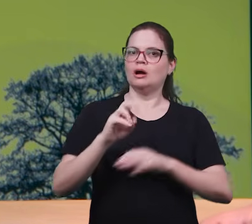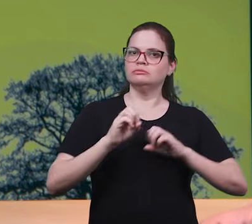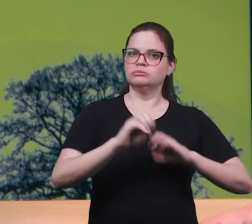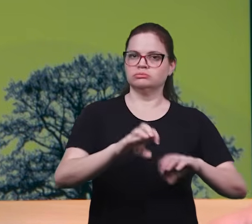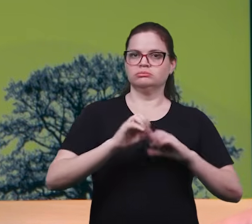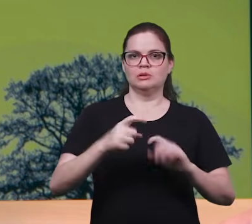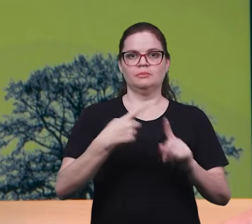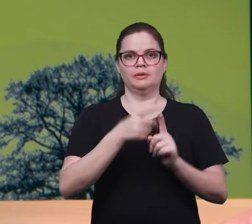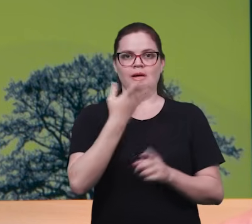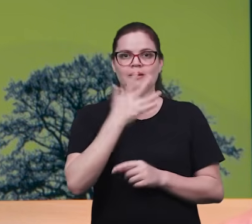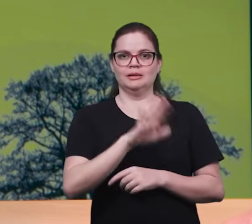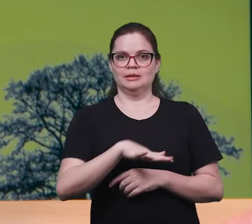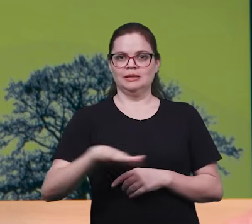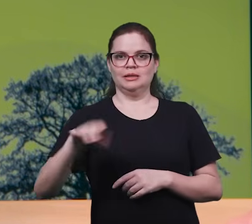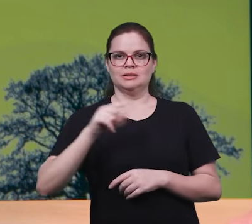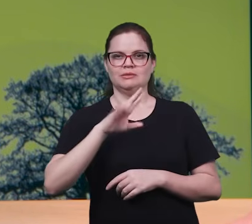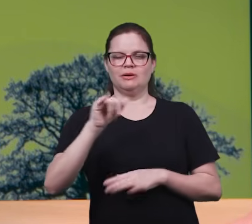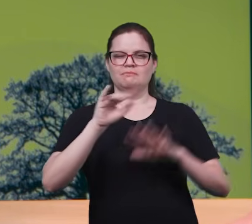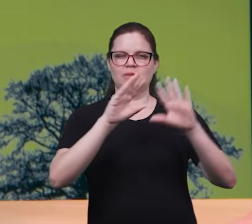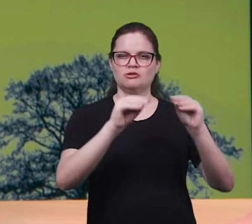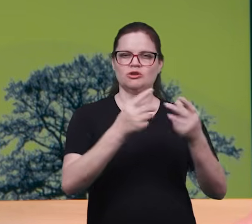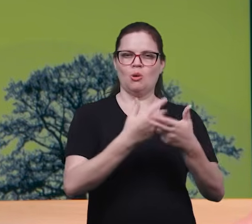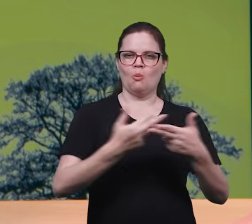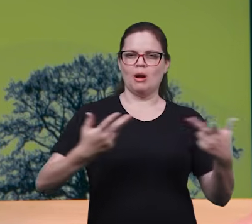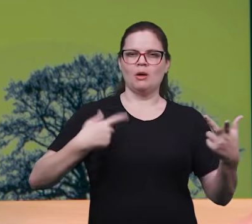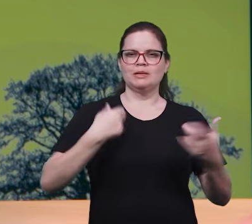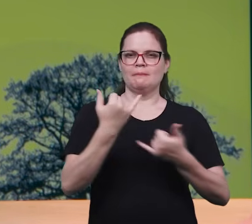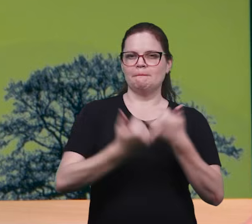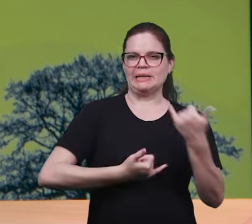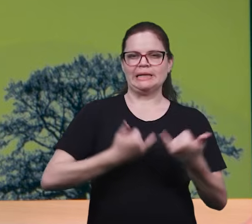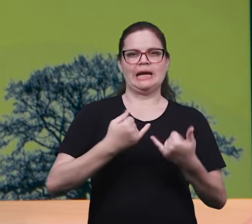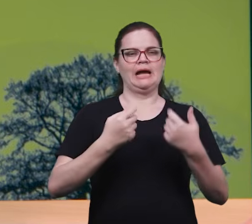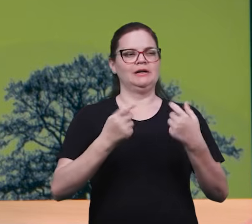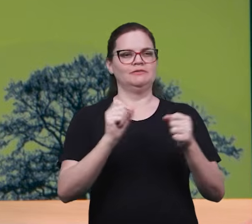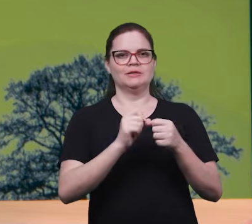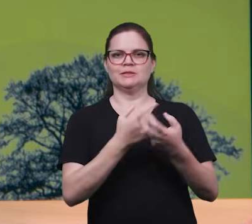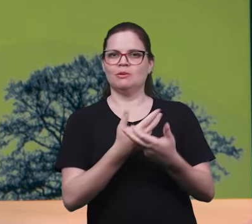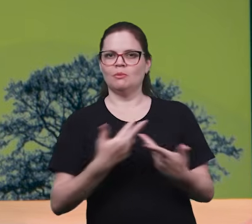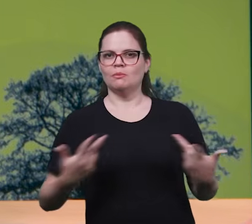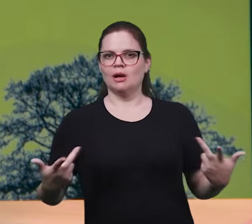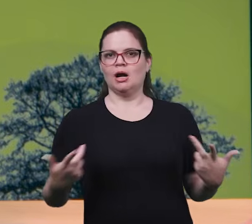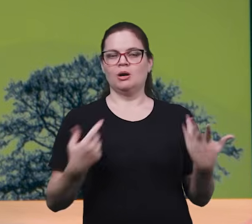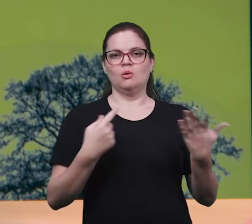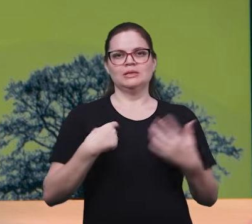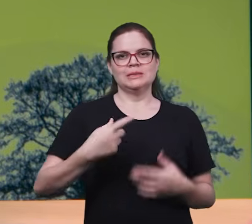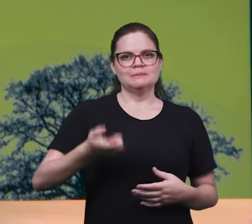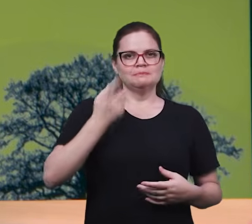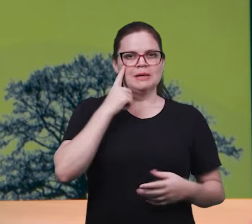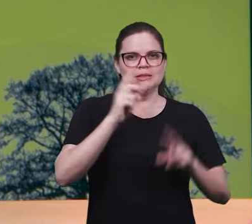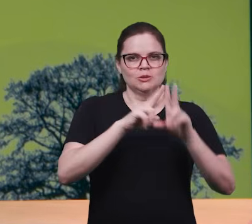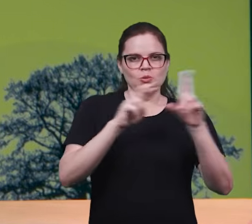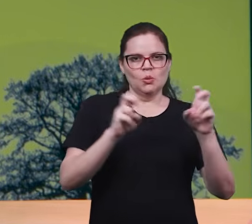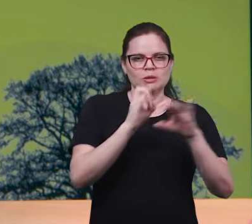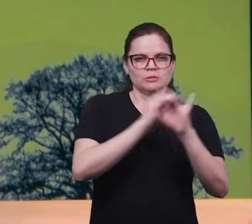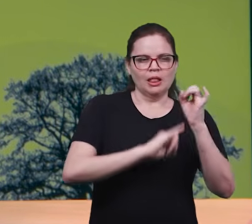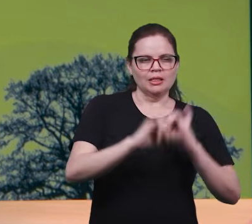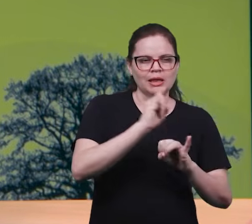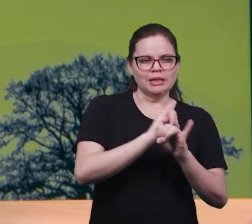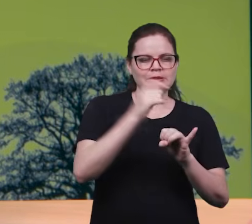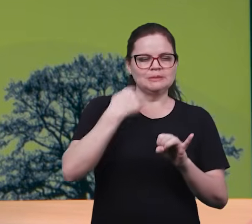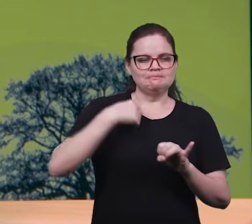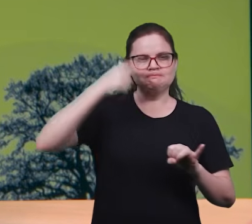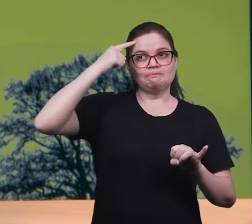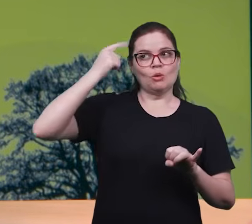criança ela vai mexer, trabalhar, brincar, né, nesse recurso tecnológico, ela já vai com esse